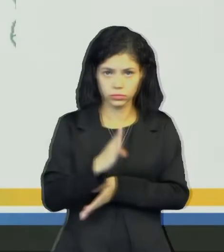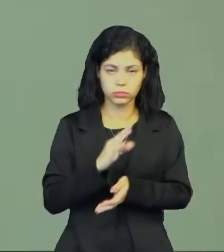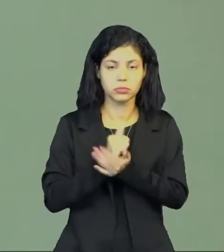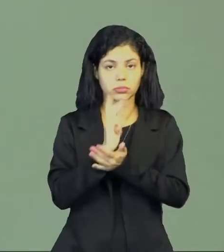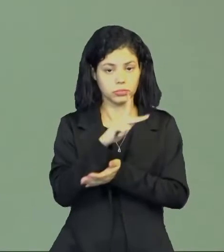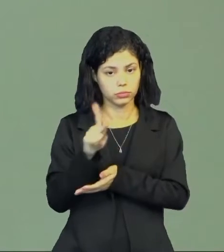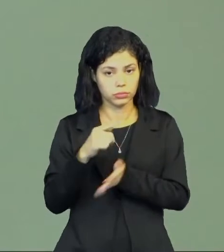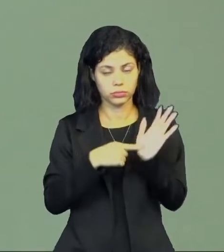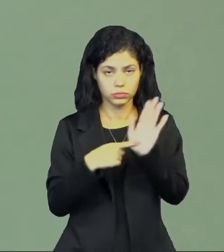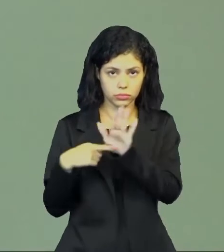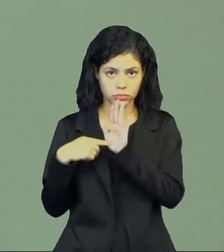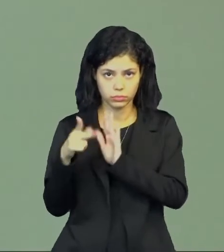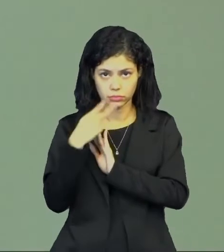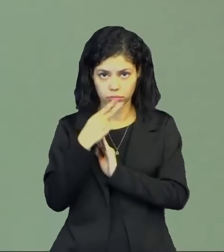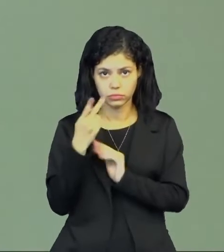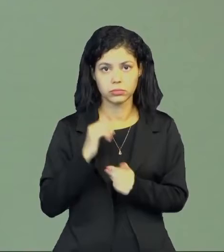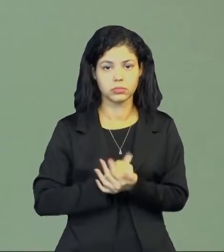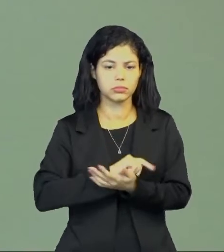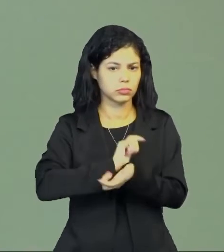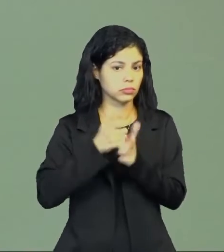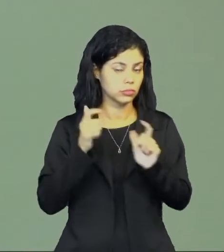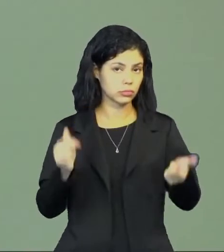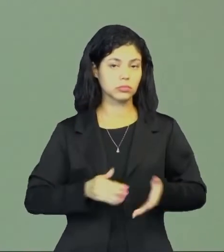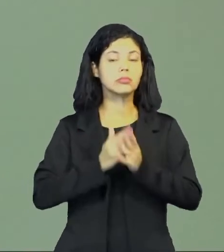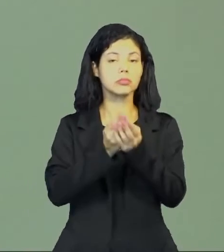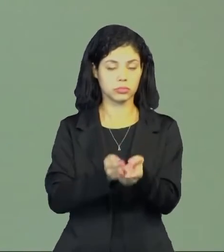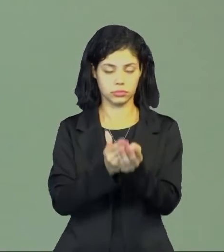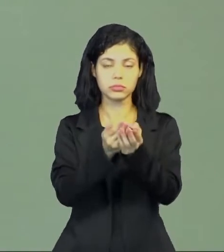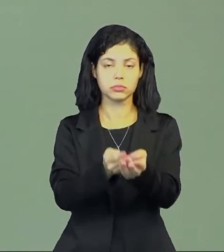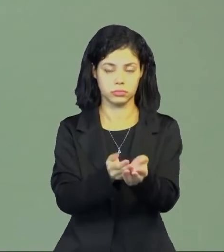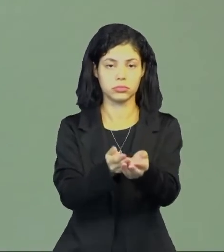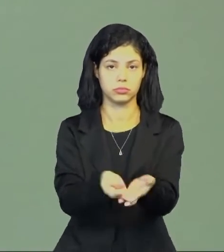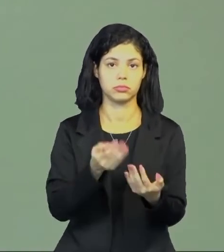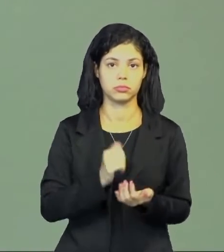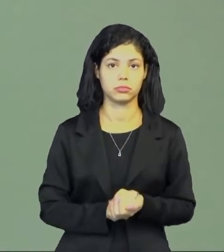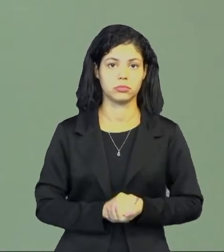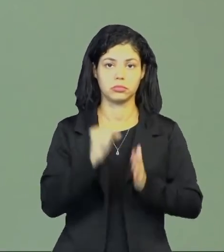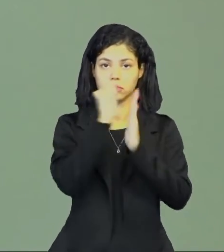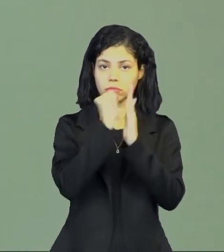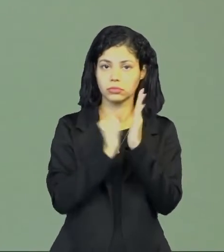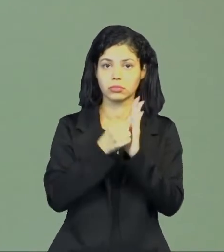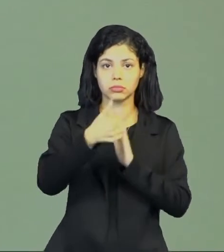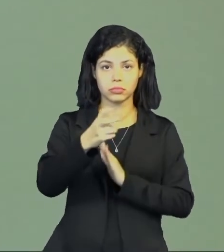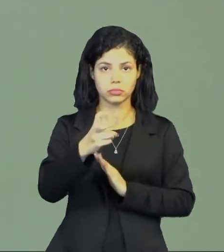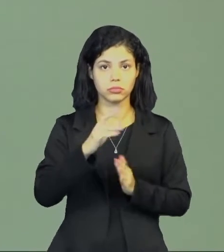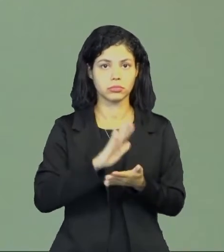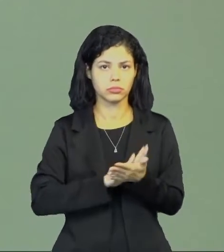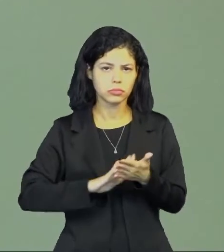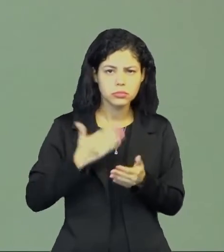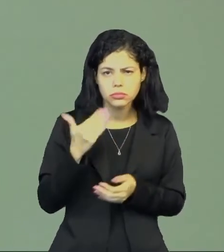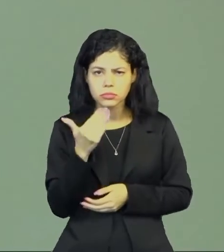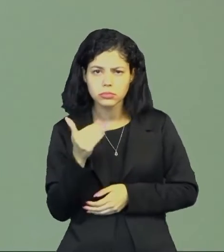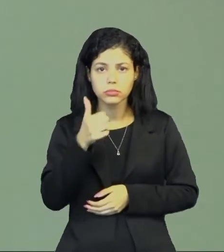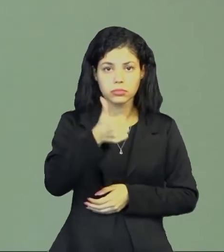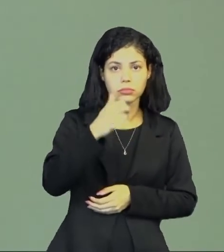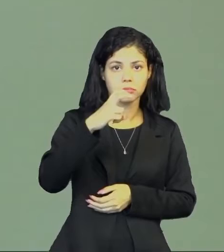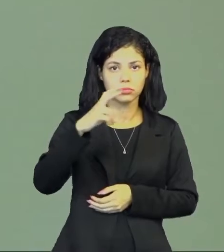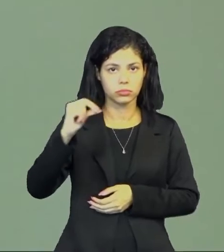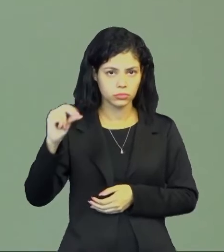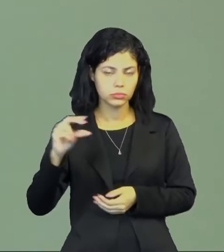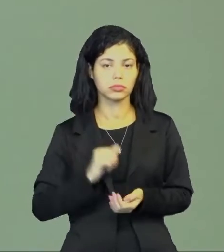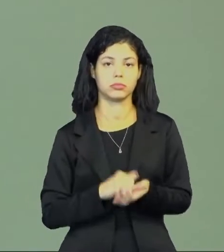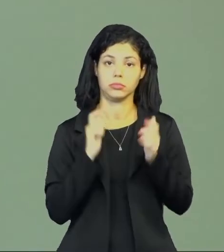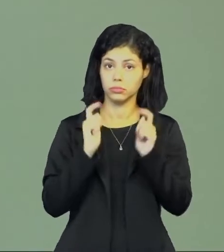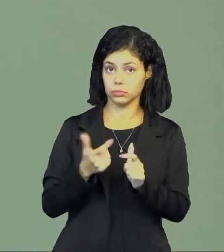professor ele fala dessas grandes navegações, né, que aconteceram em meados do século XV, né, por volta de 1500, onde na